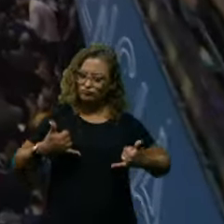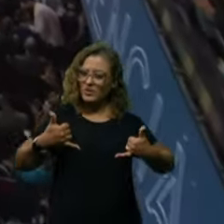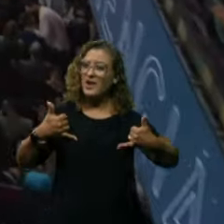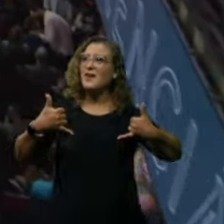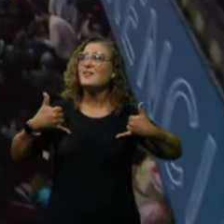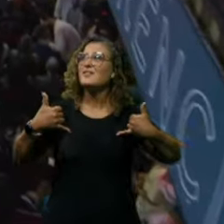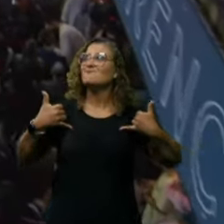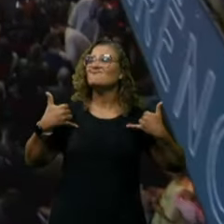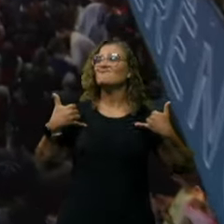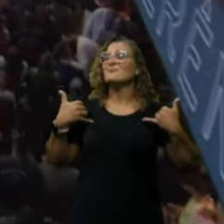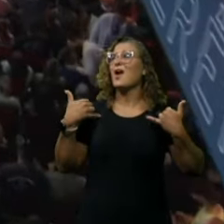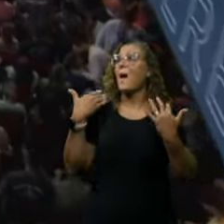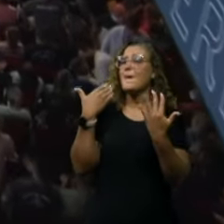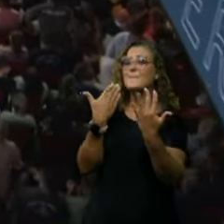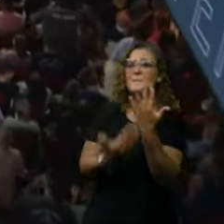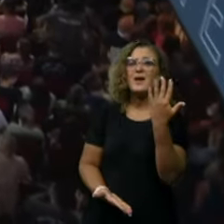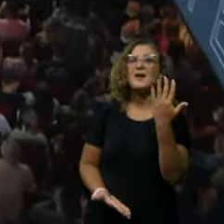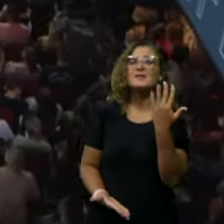E aí